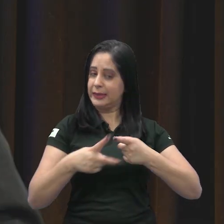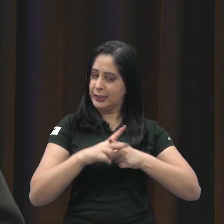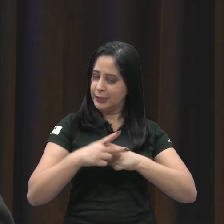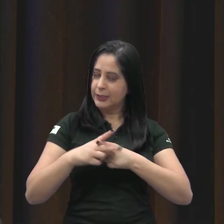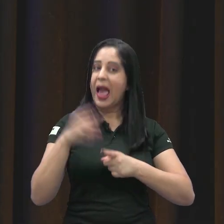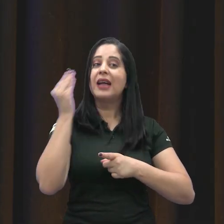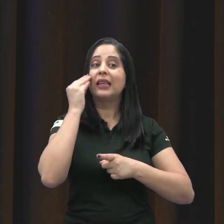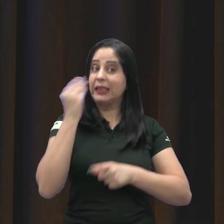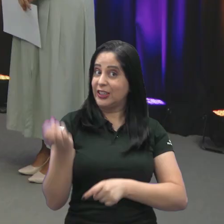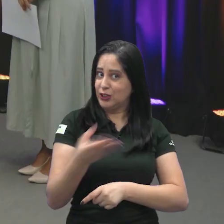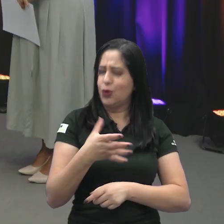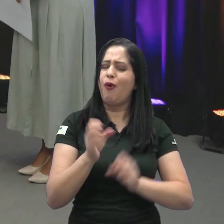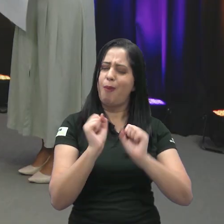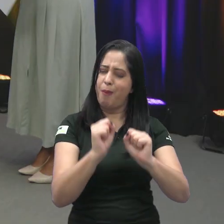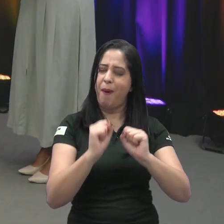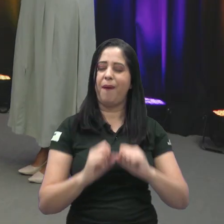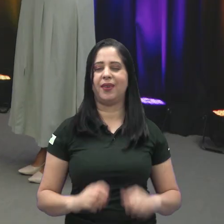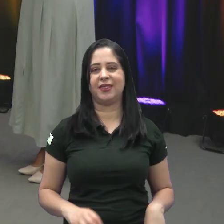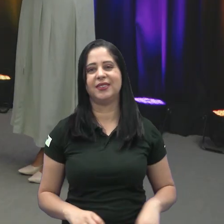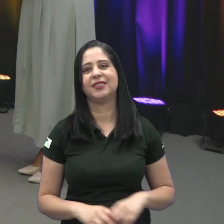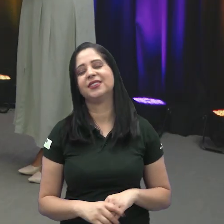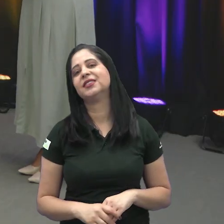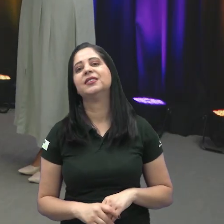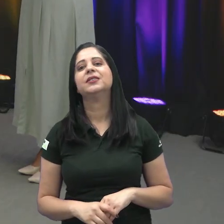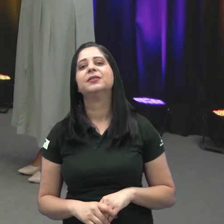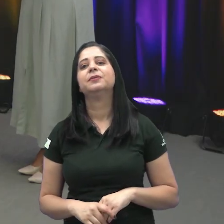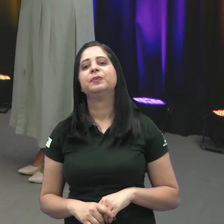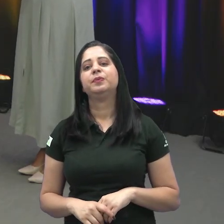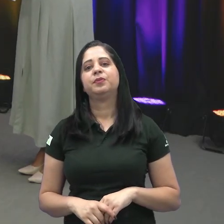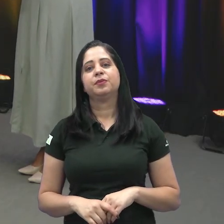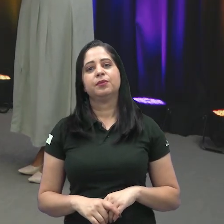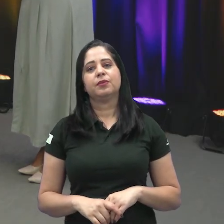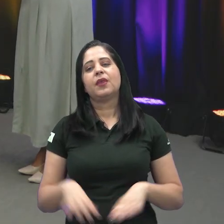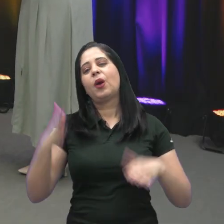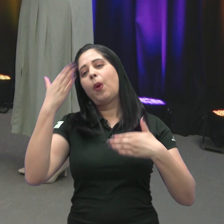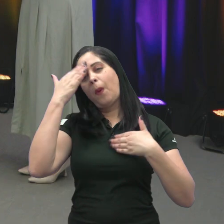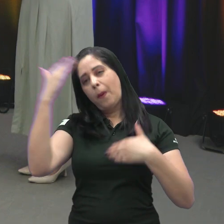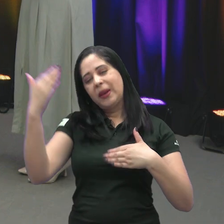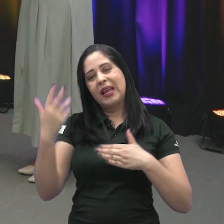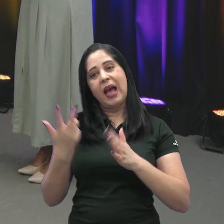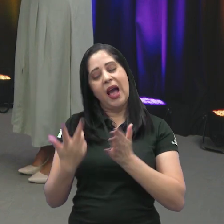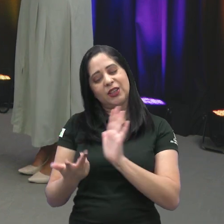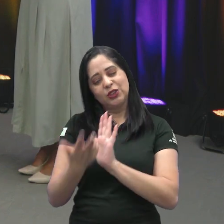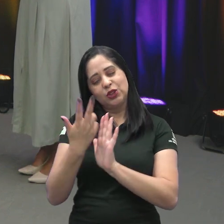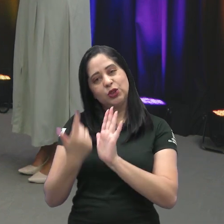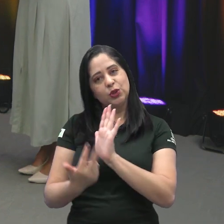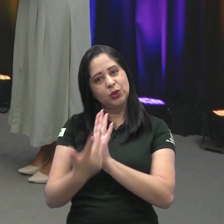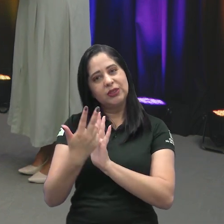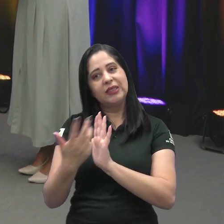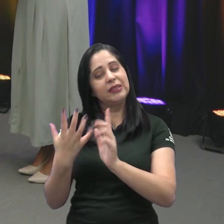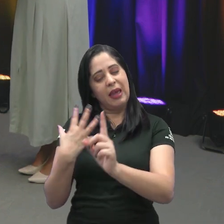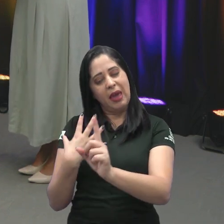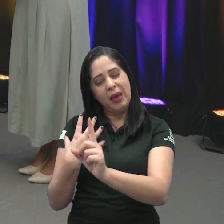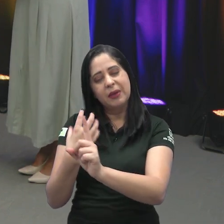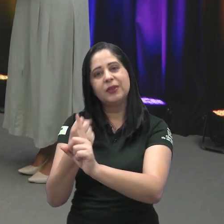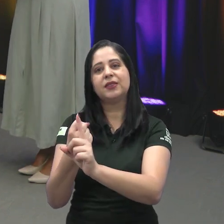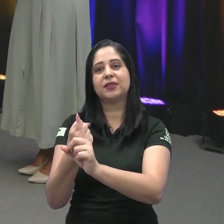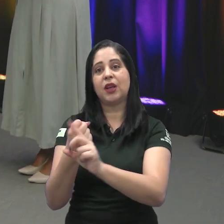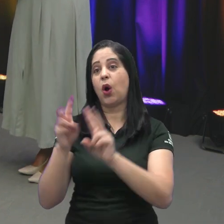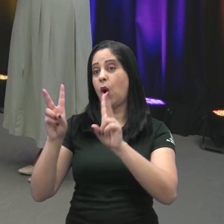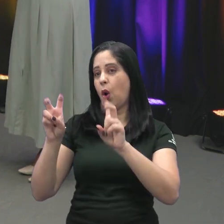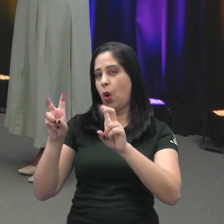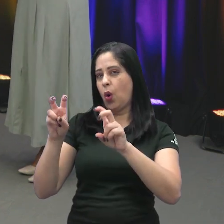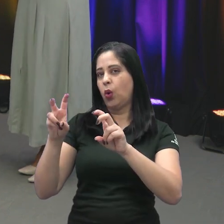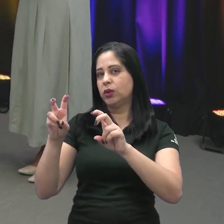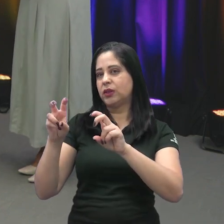de novo, né? Muito bem. Elias, eu quero agradecer imensamente, né, essa arte tão inspiradora, com base no tema de hoje, que é